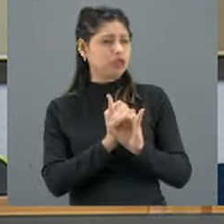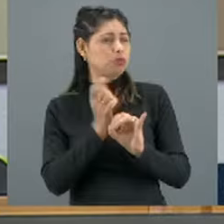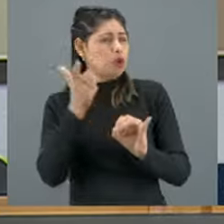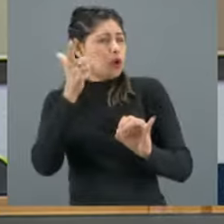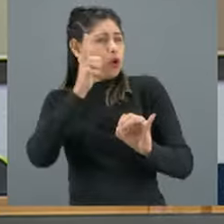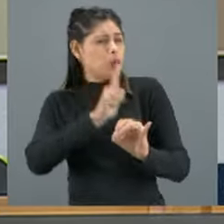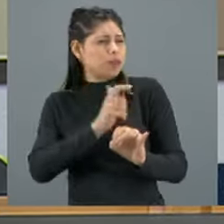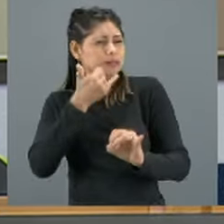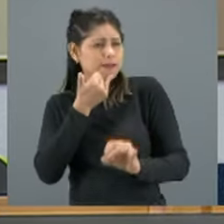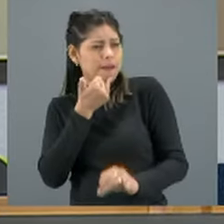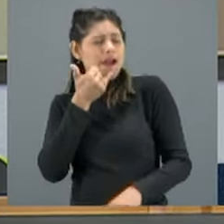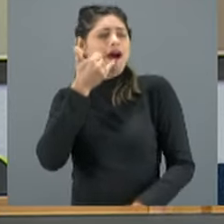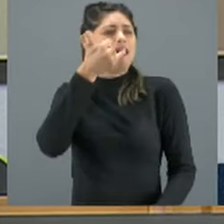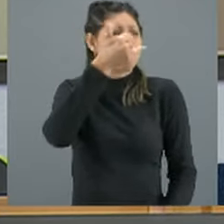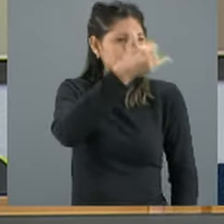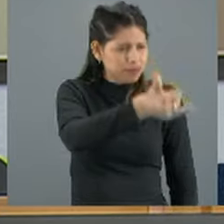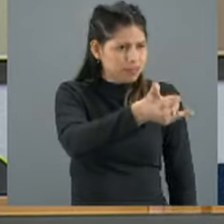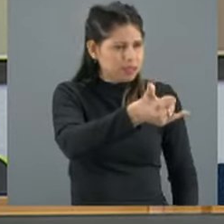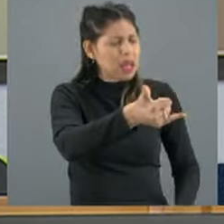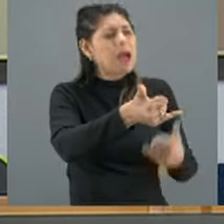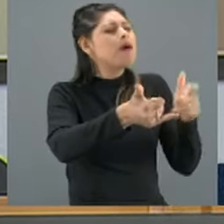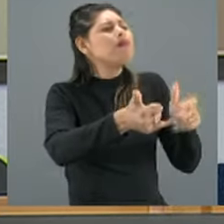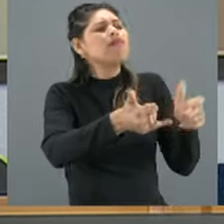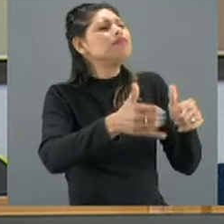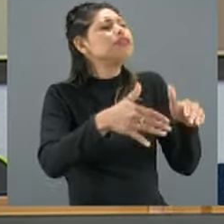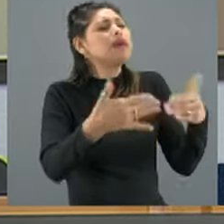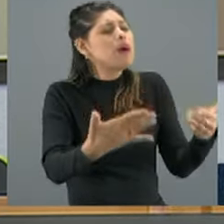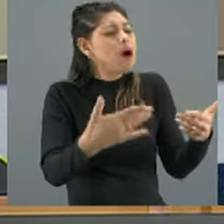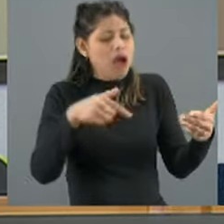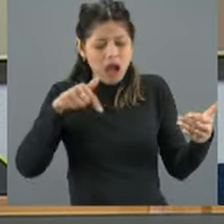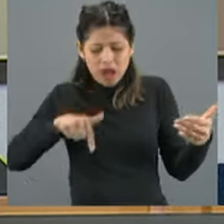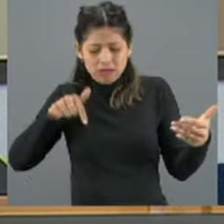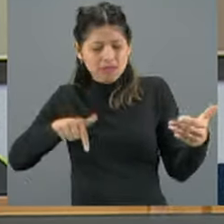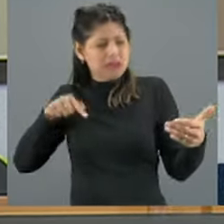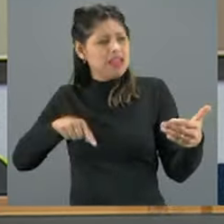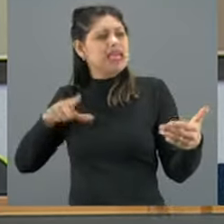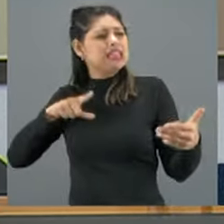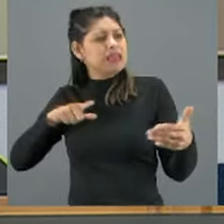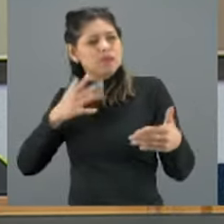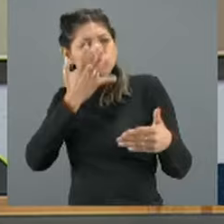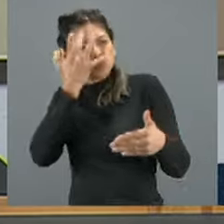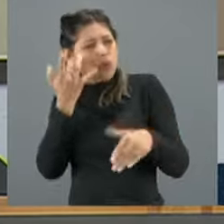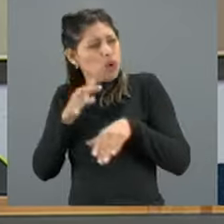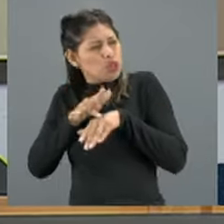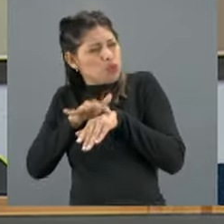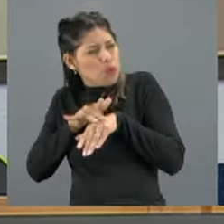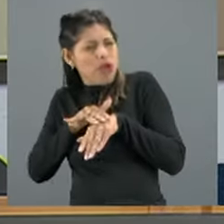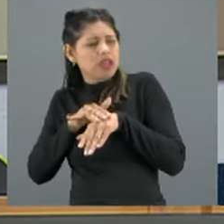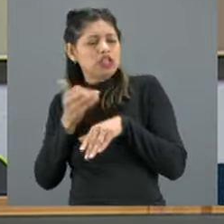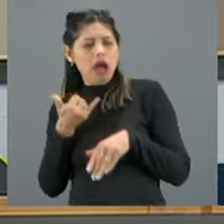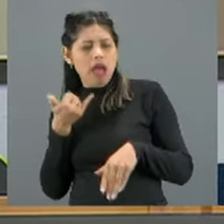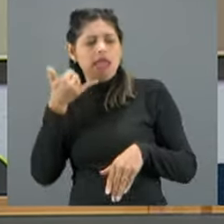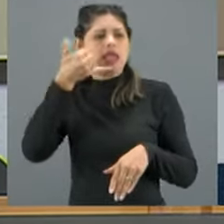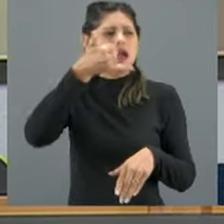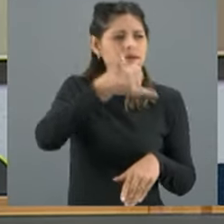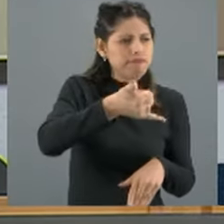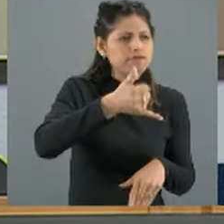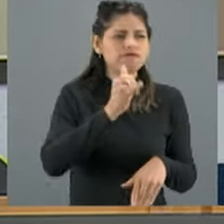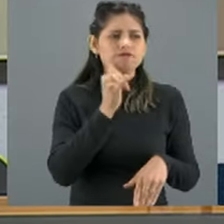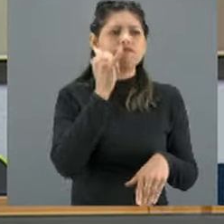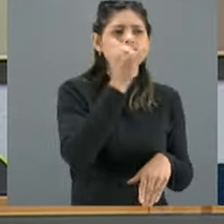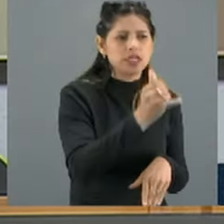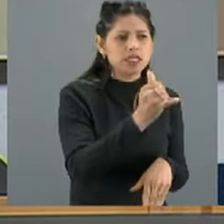aonde que está o carro, que a criança adoeceu. Aí fica sabendo e o carro volta imediatamente para